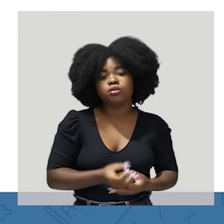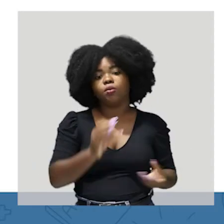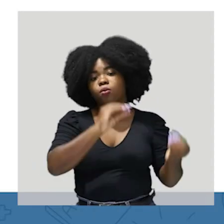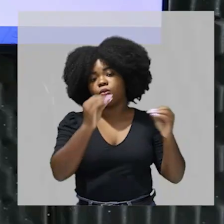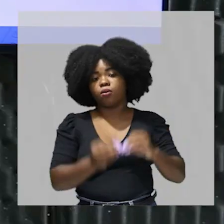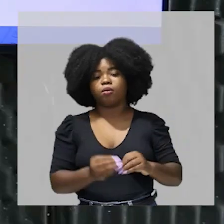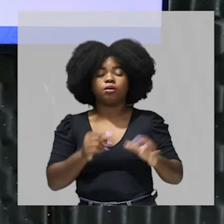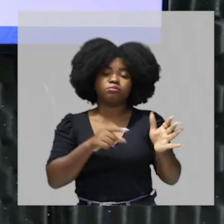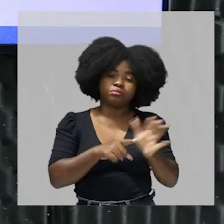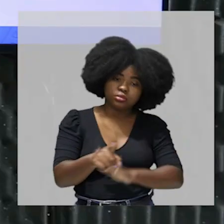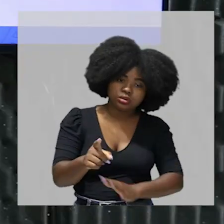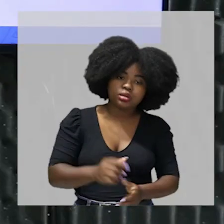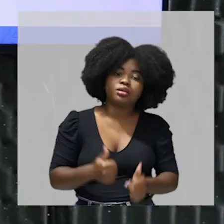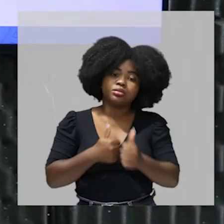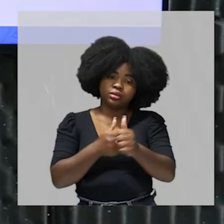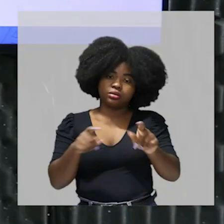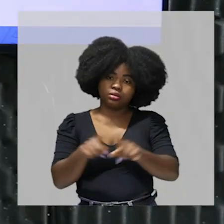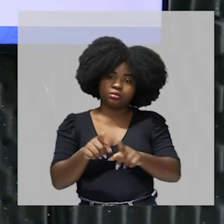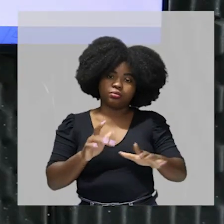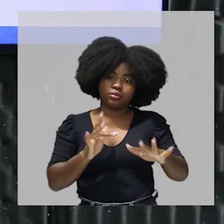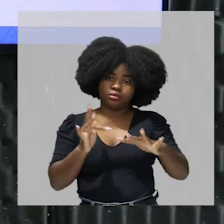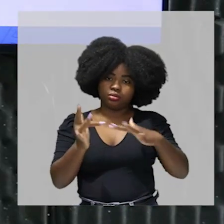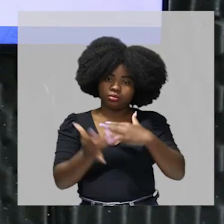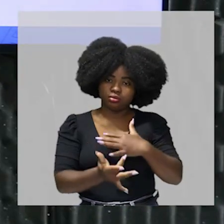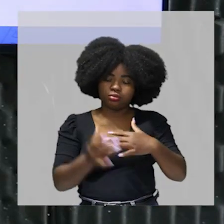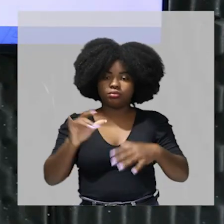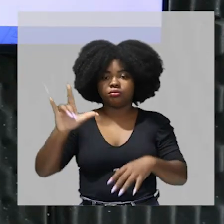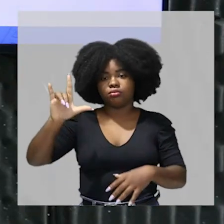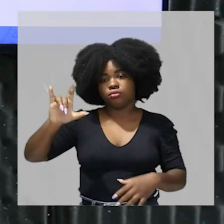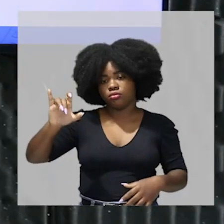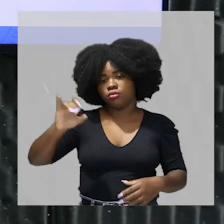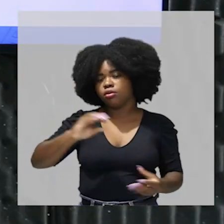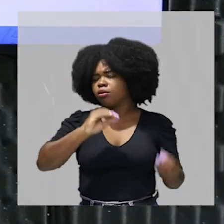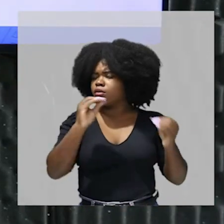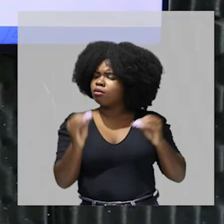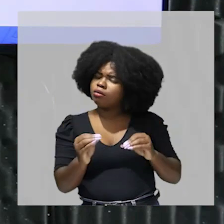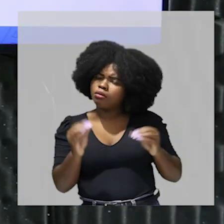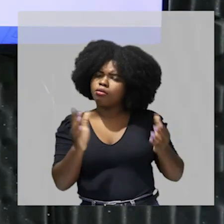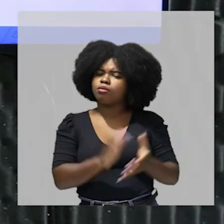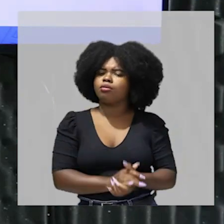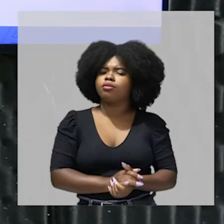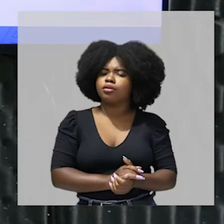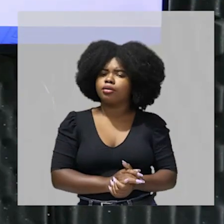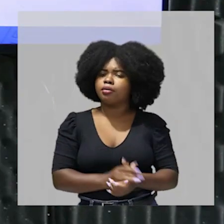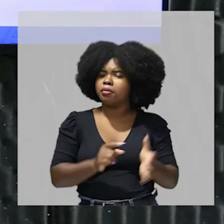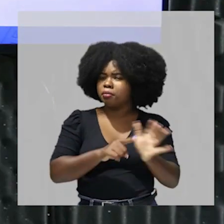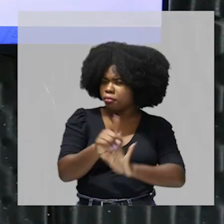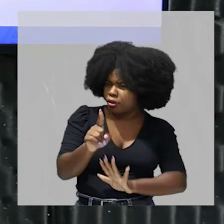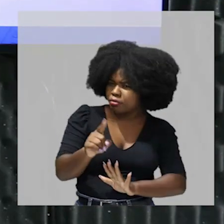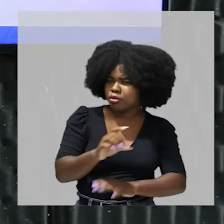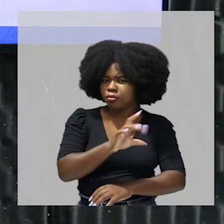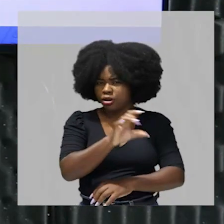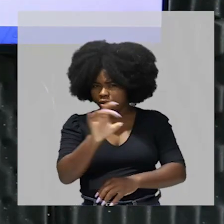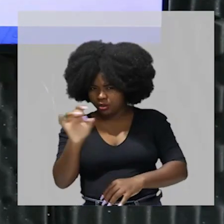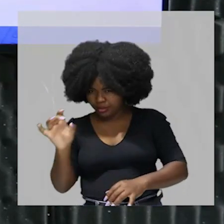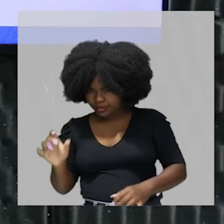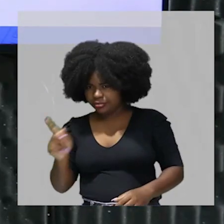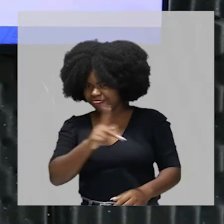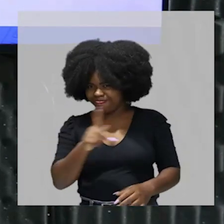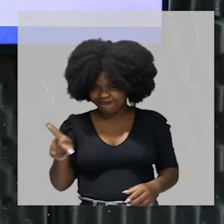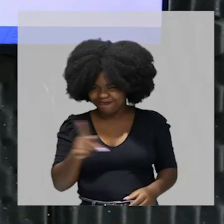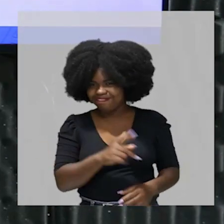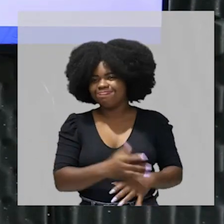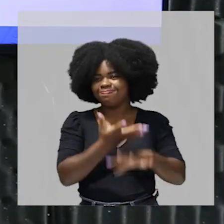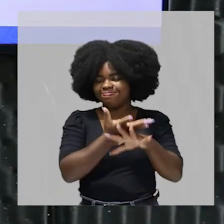seguir a plataforma na rede social no Instagram e coloca lá no Direct uma pergunta para cada um de nós se você quiser